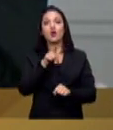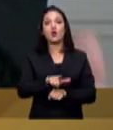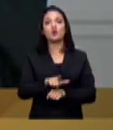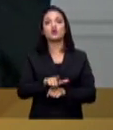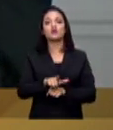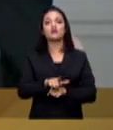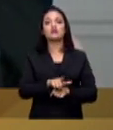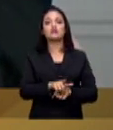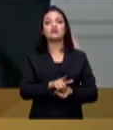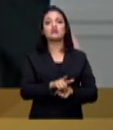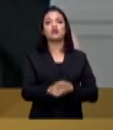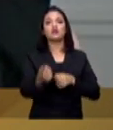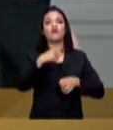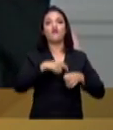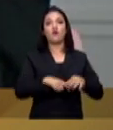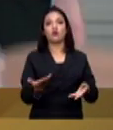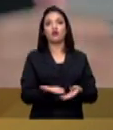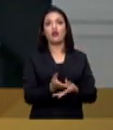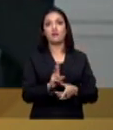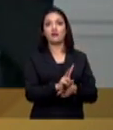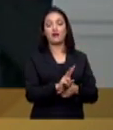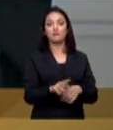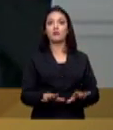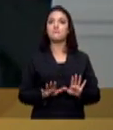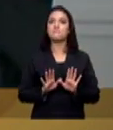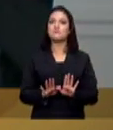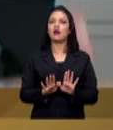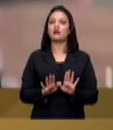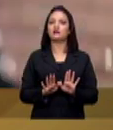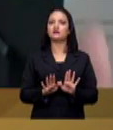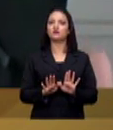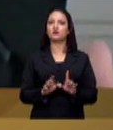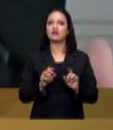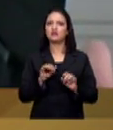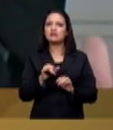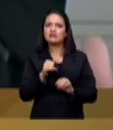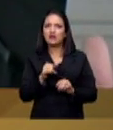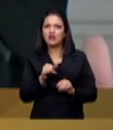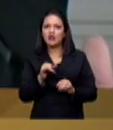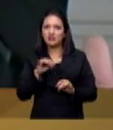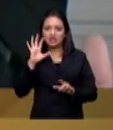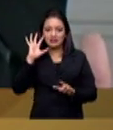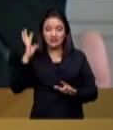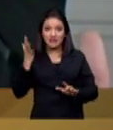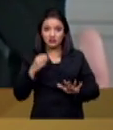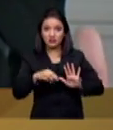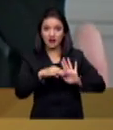Agora, se entendermos que a cautelaridade pode ser vedada